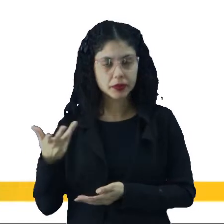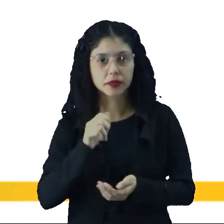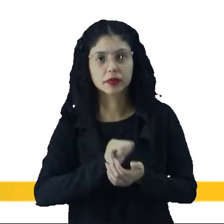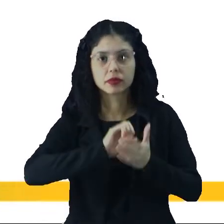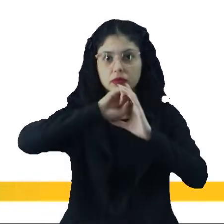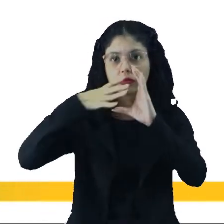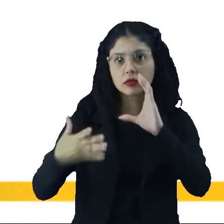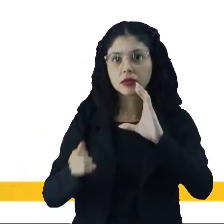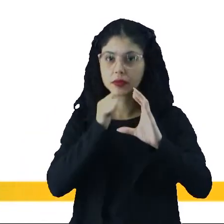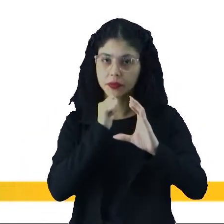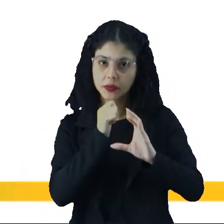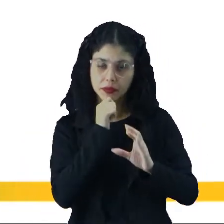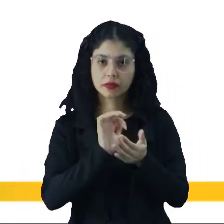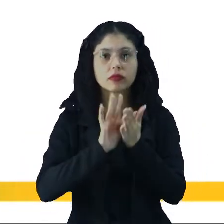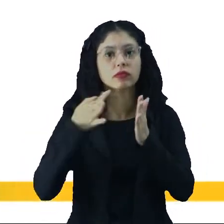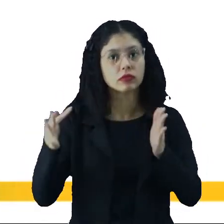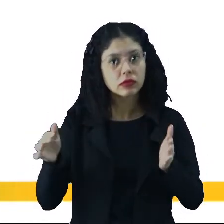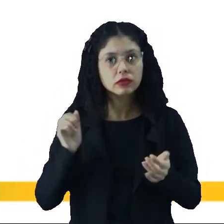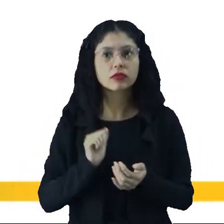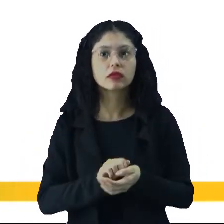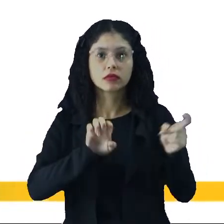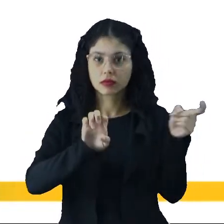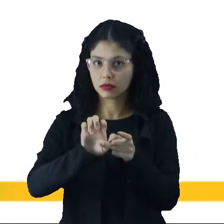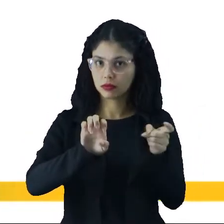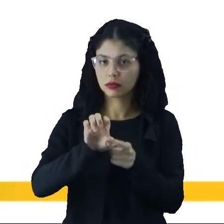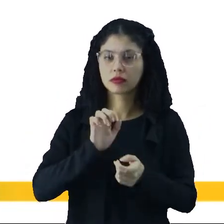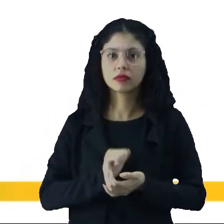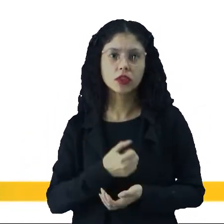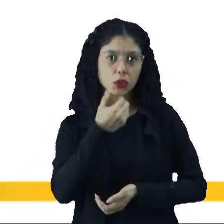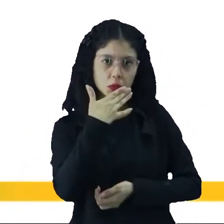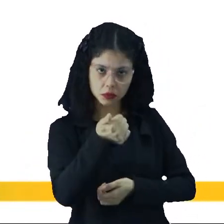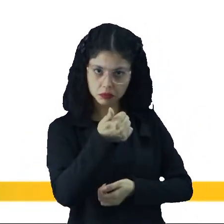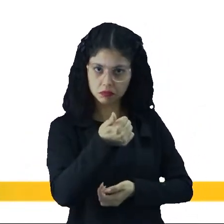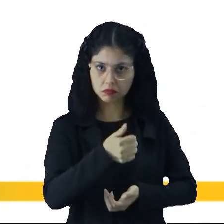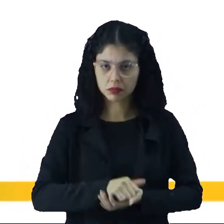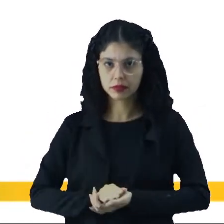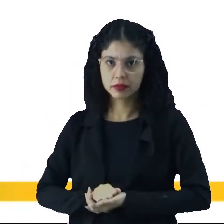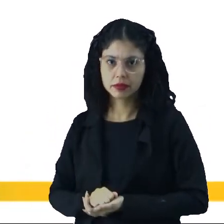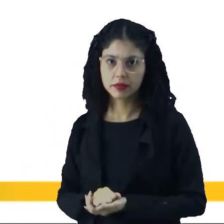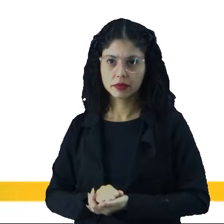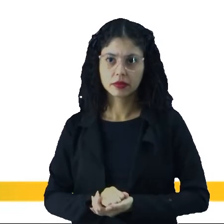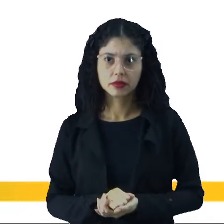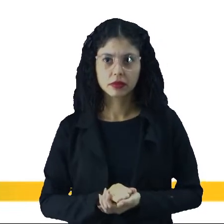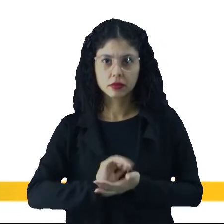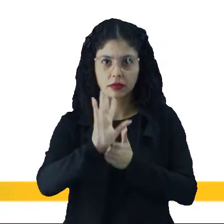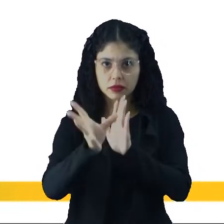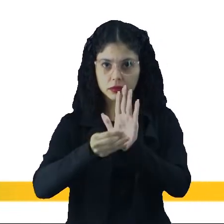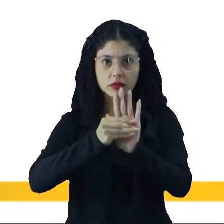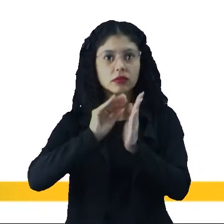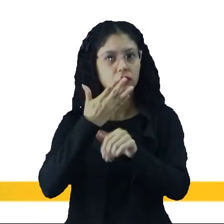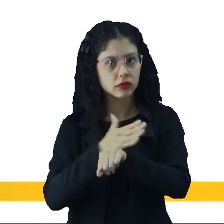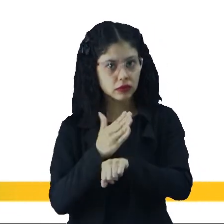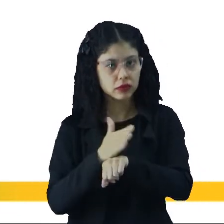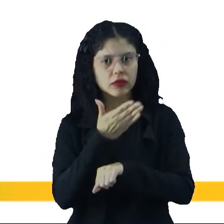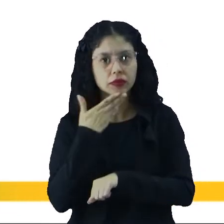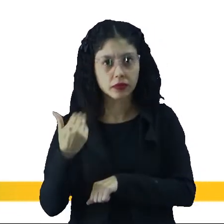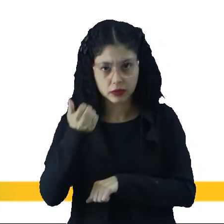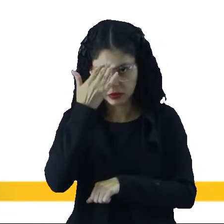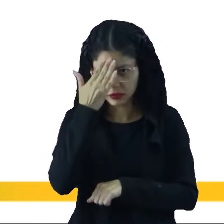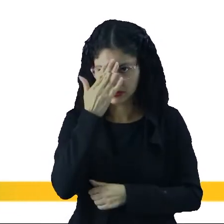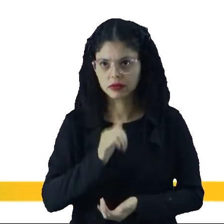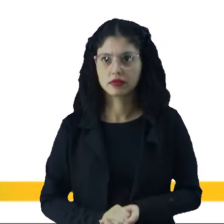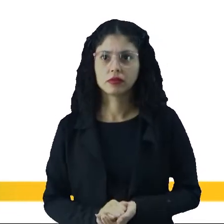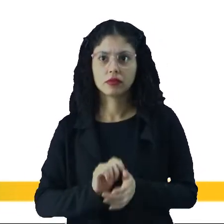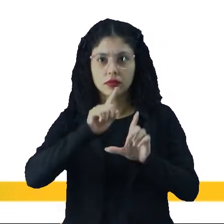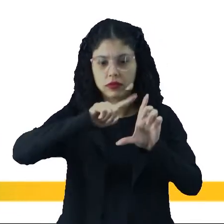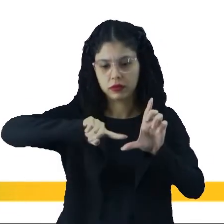que caracterizam uma função exponencial, beleza? Vamos colocar isso aqui na prática e compreender?